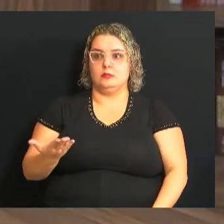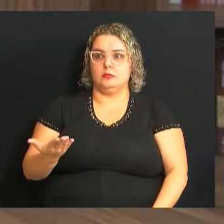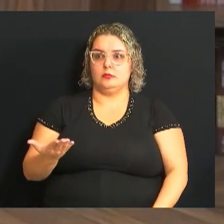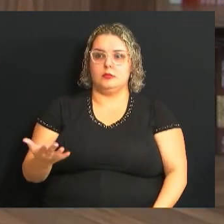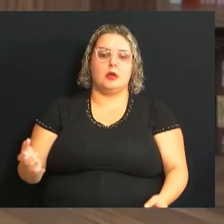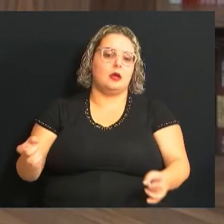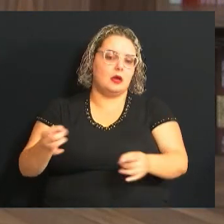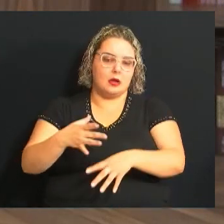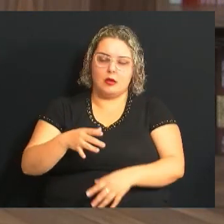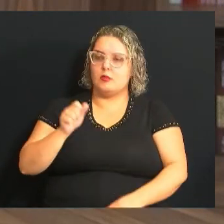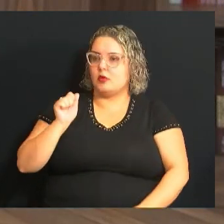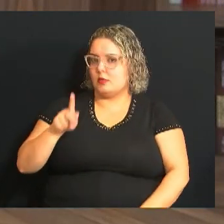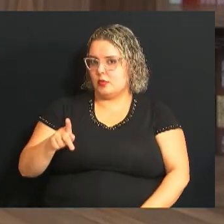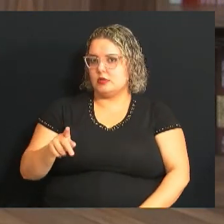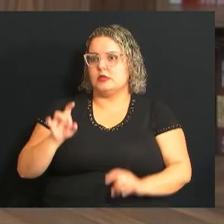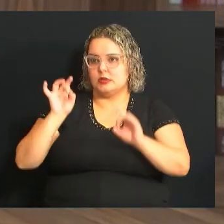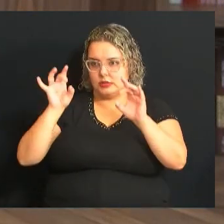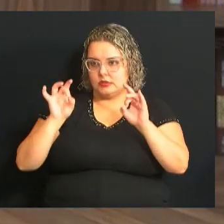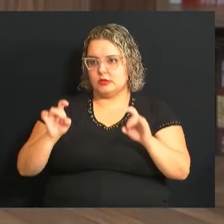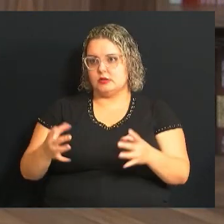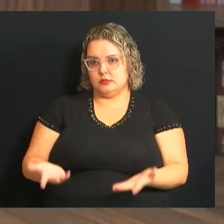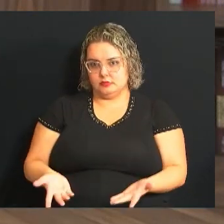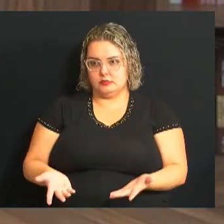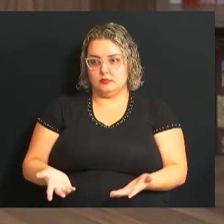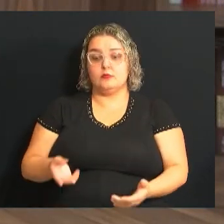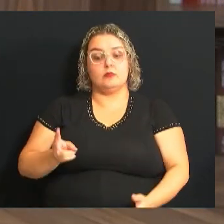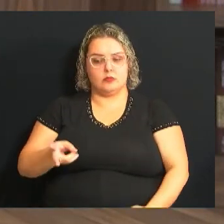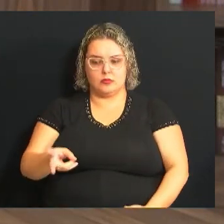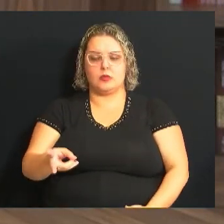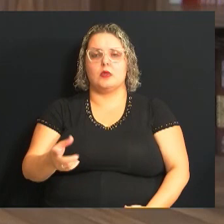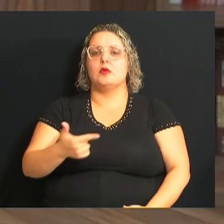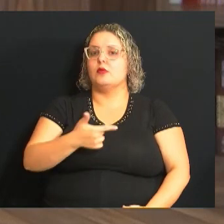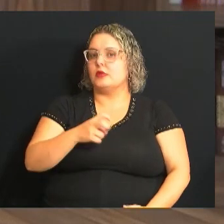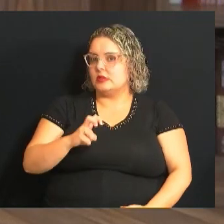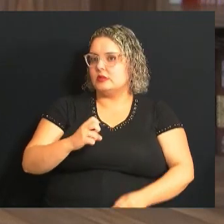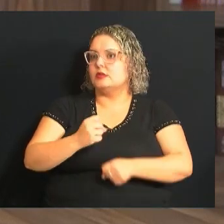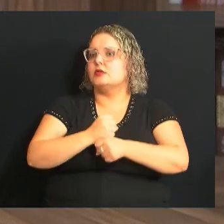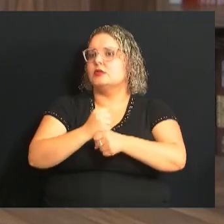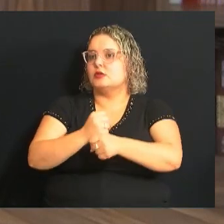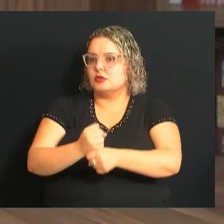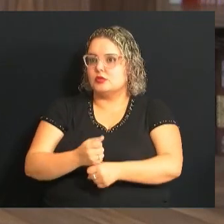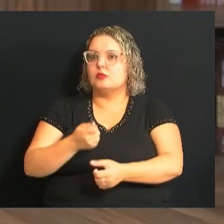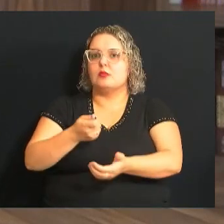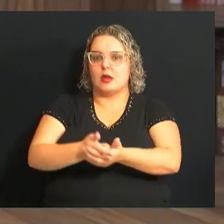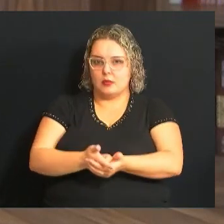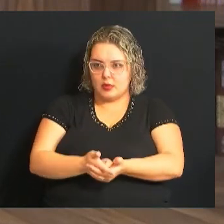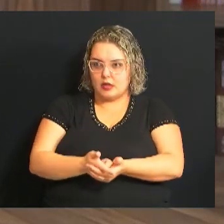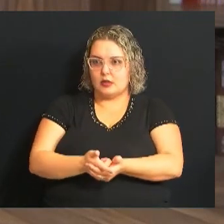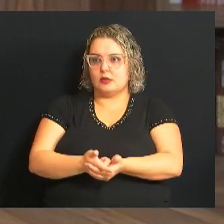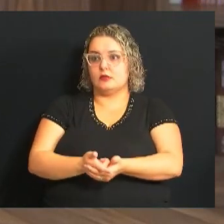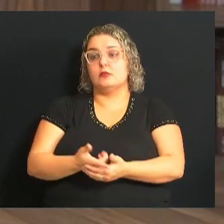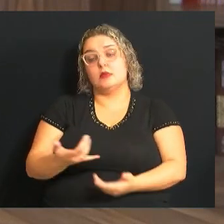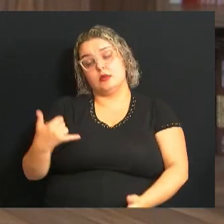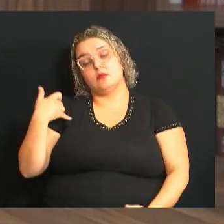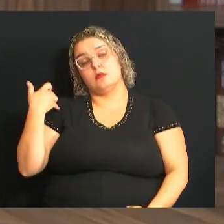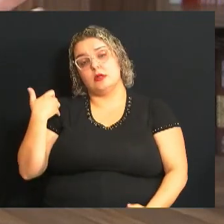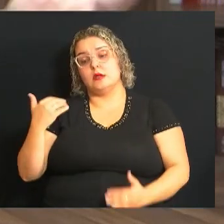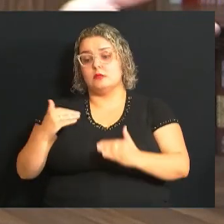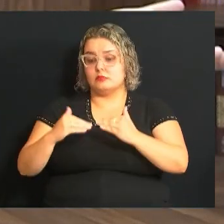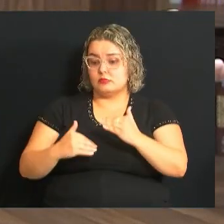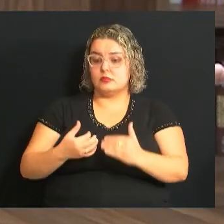aposentadoria especial. Por mais que permaneça 25 anos de contribuição, mas com a idade mínima